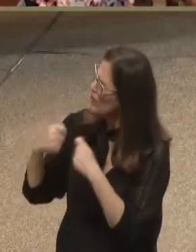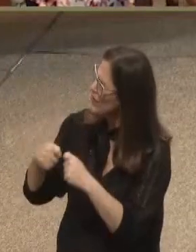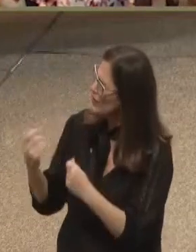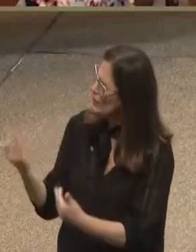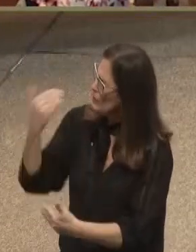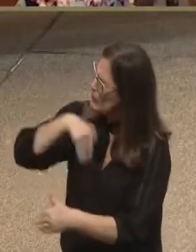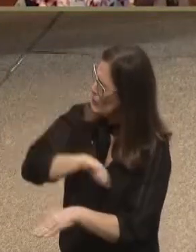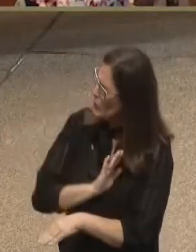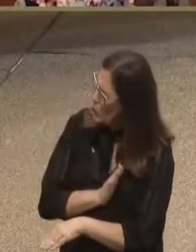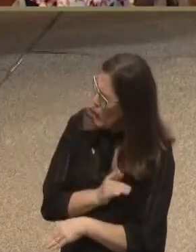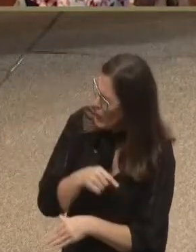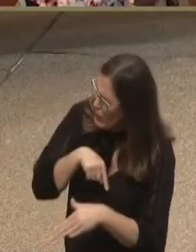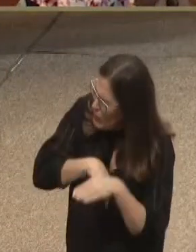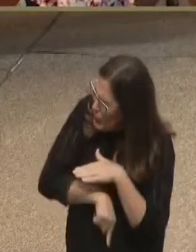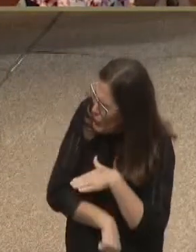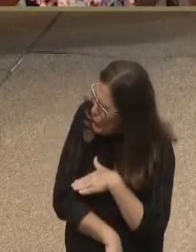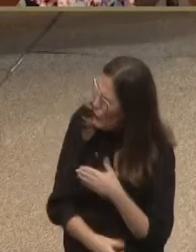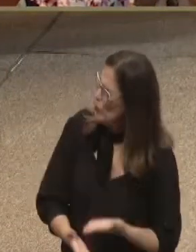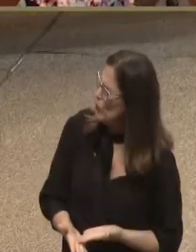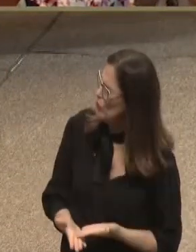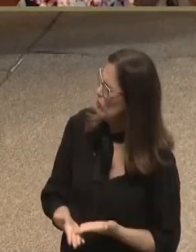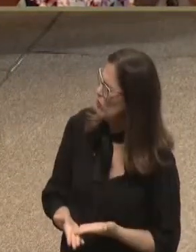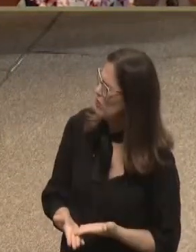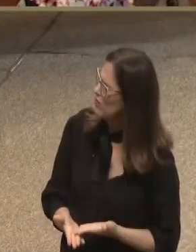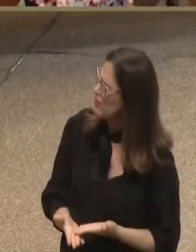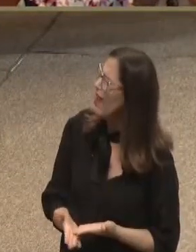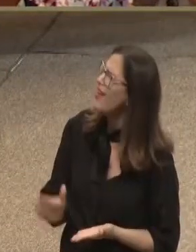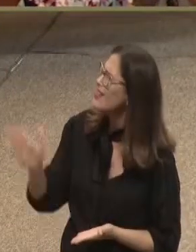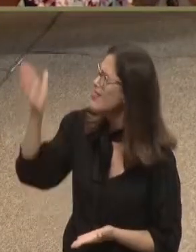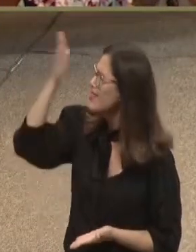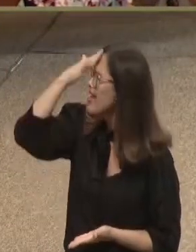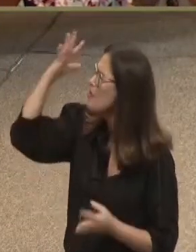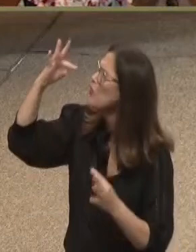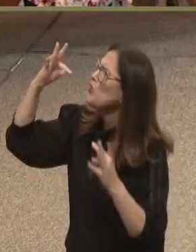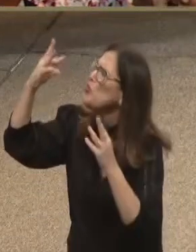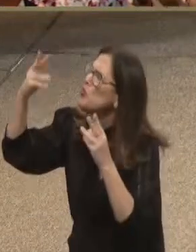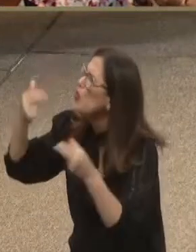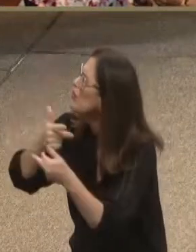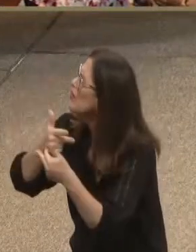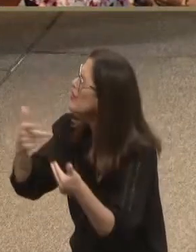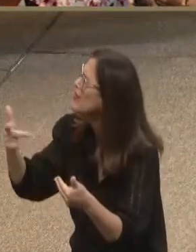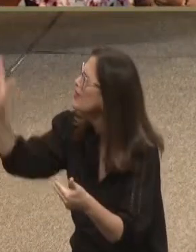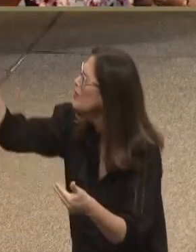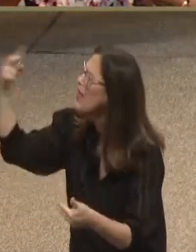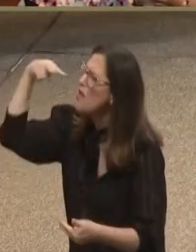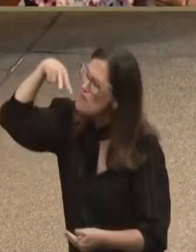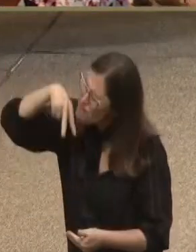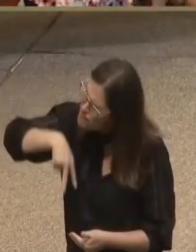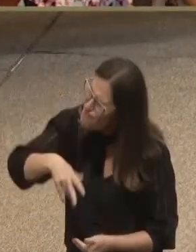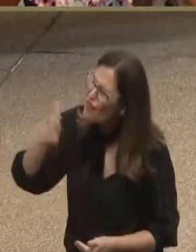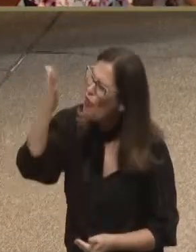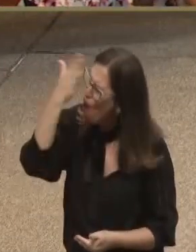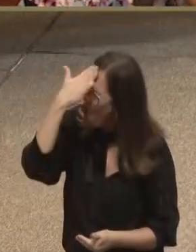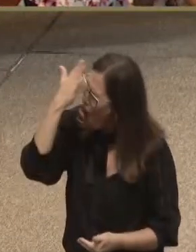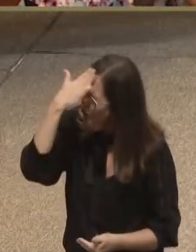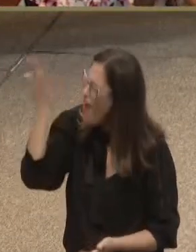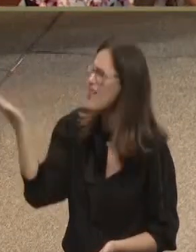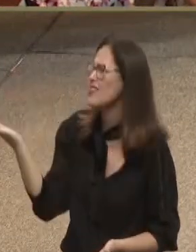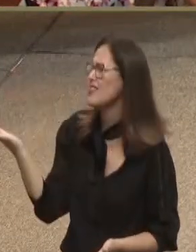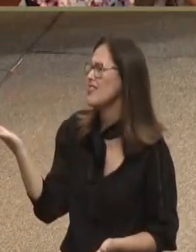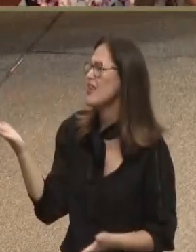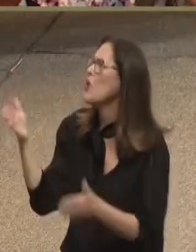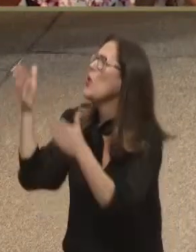no íntimo do coração. Tu sabes todas as coisas, Tu és onisciente, Senhor. E